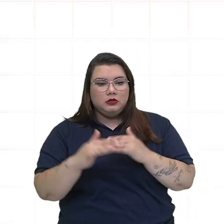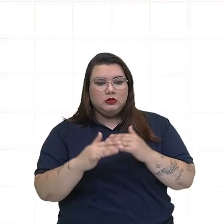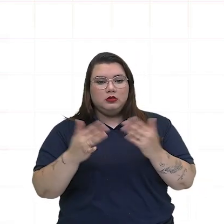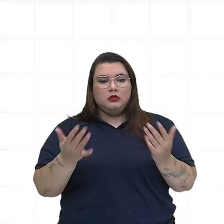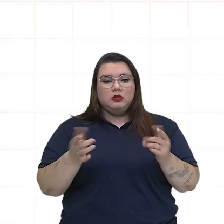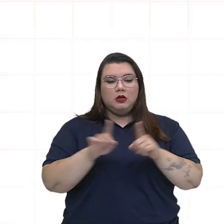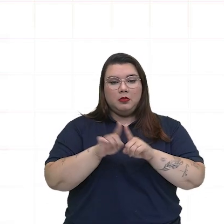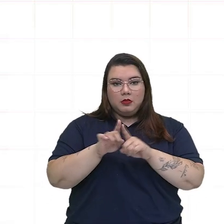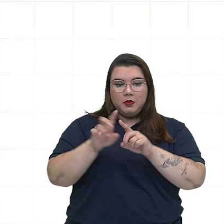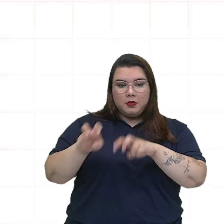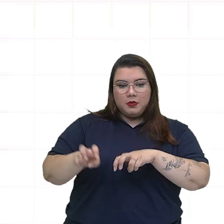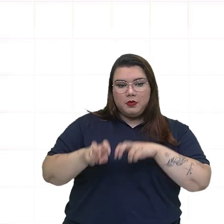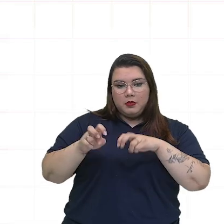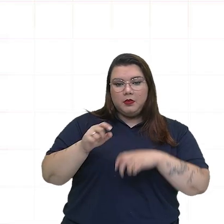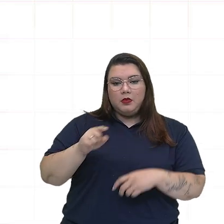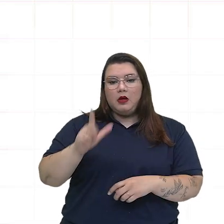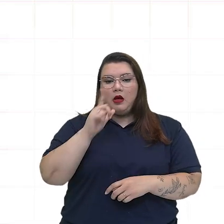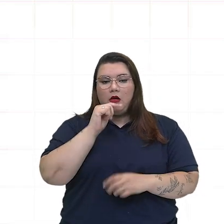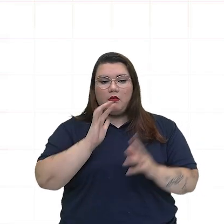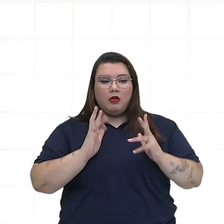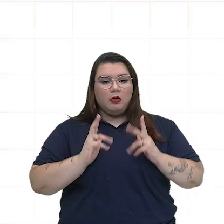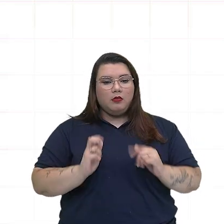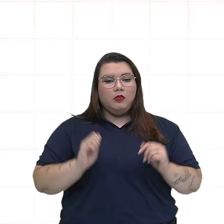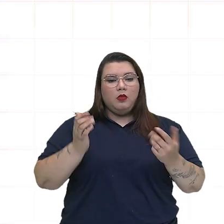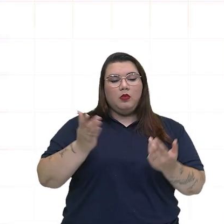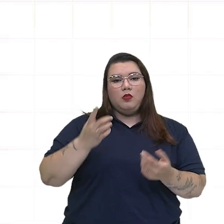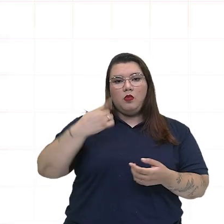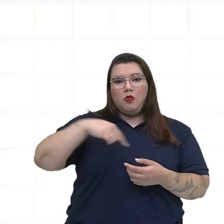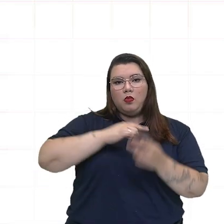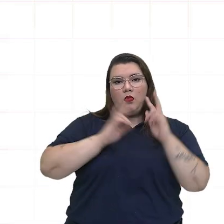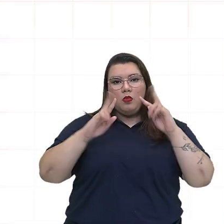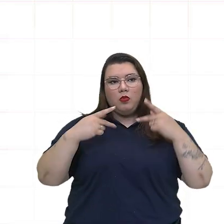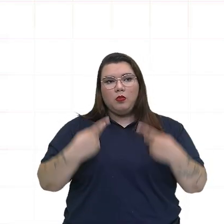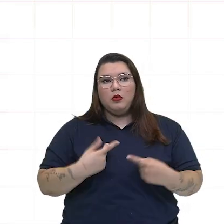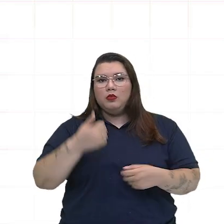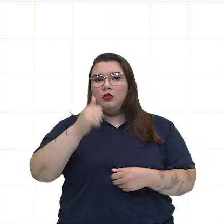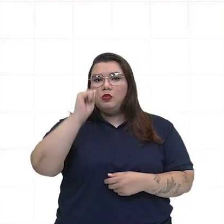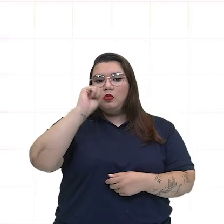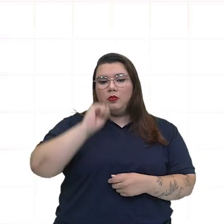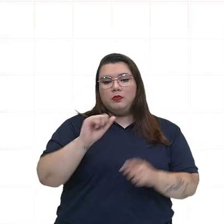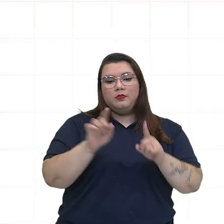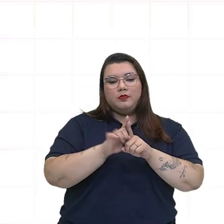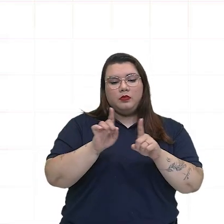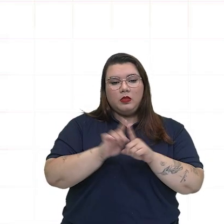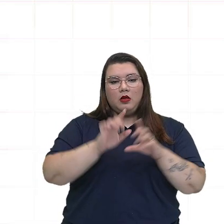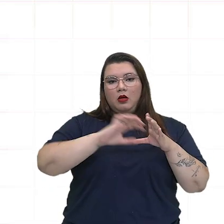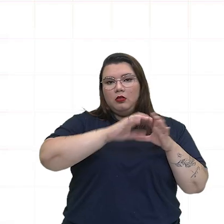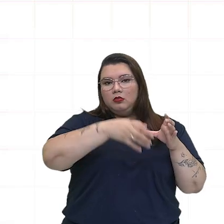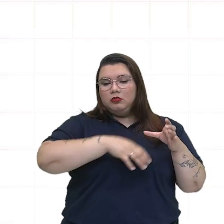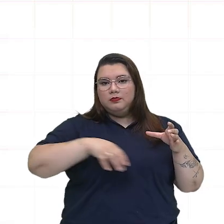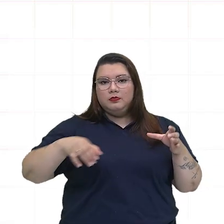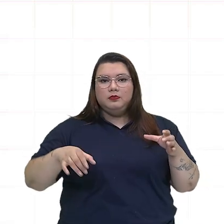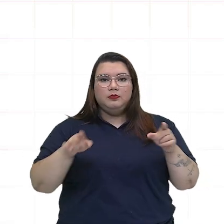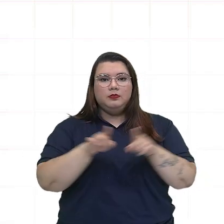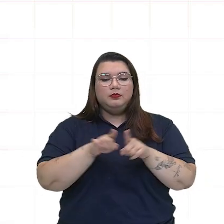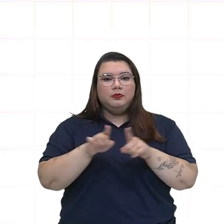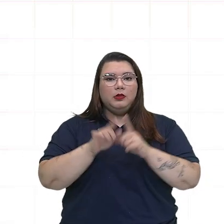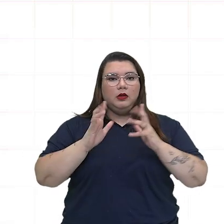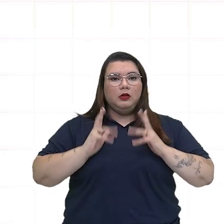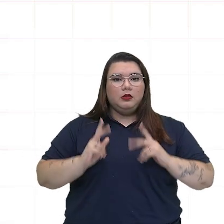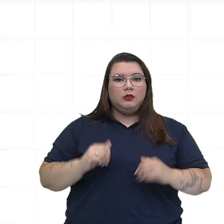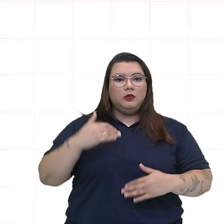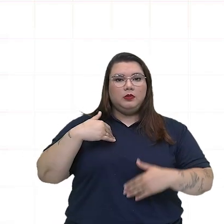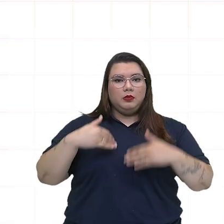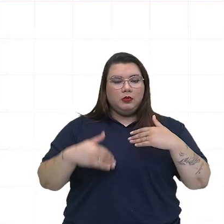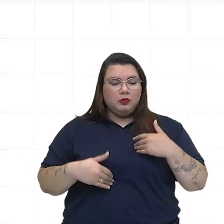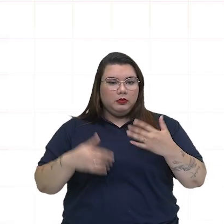mesmo rural, o fornecimento de água potável para o consumo humano e também vai servir para o saneamento e também higiene, e